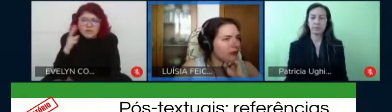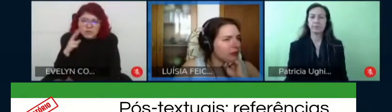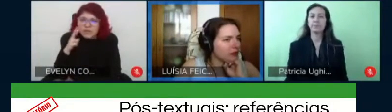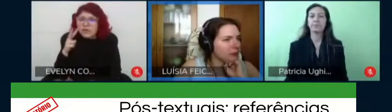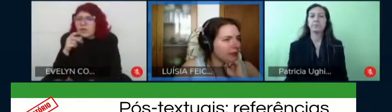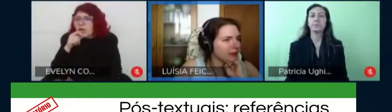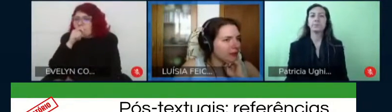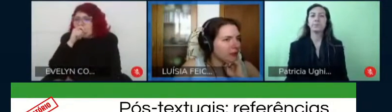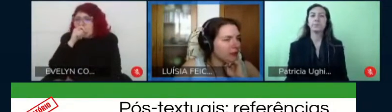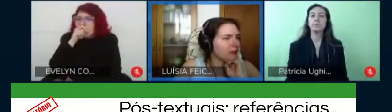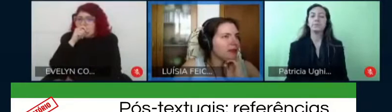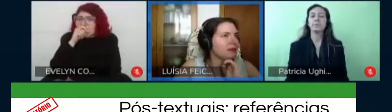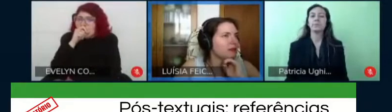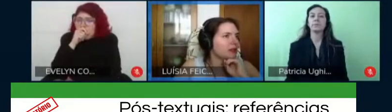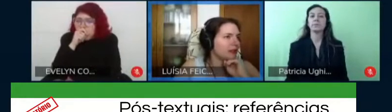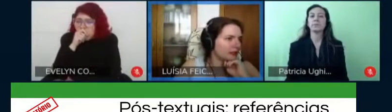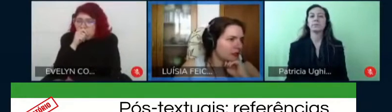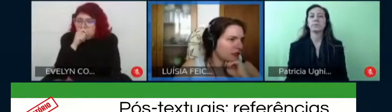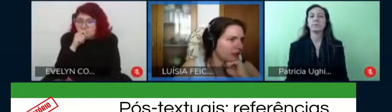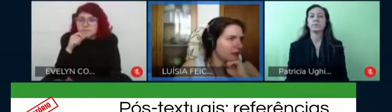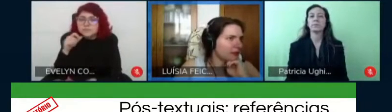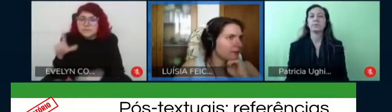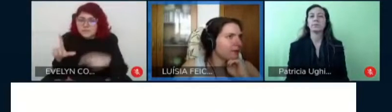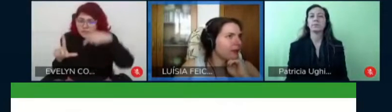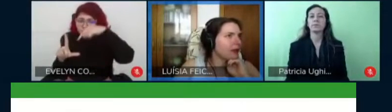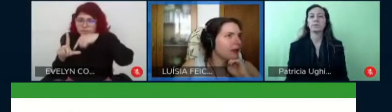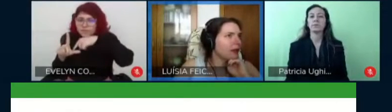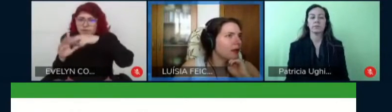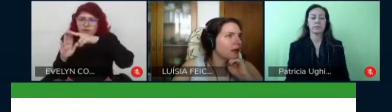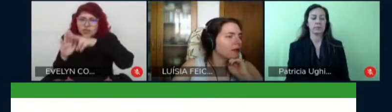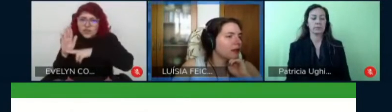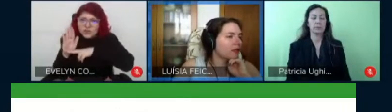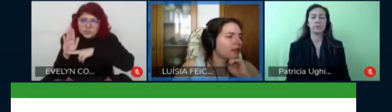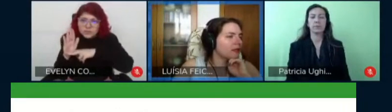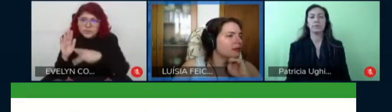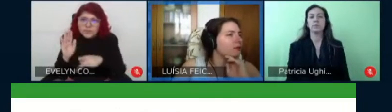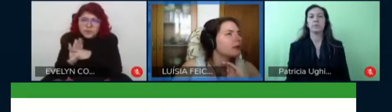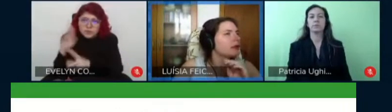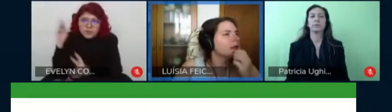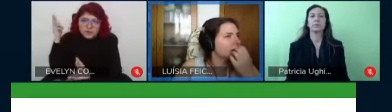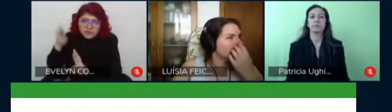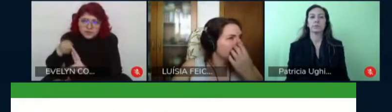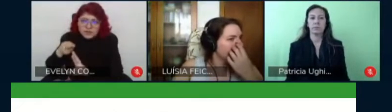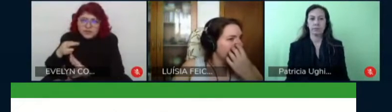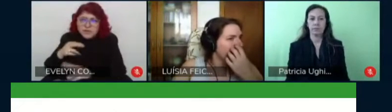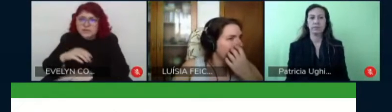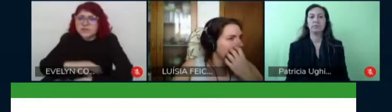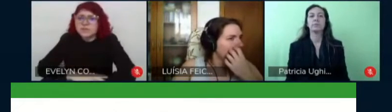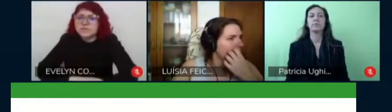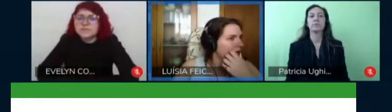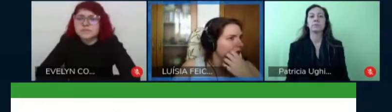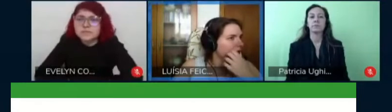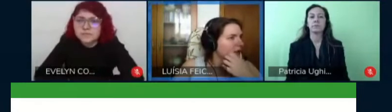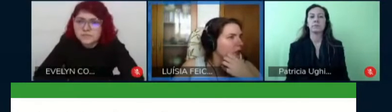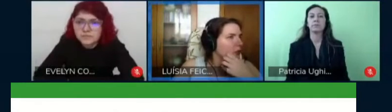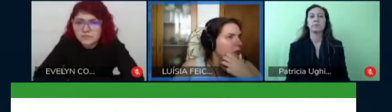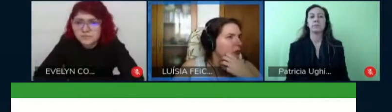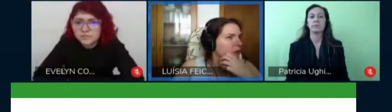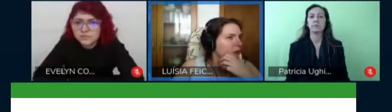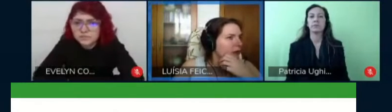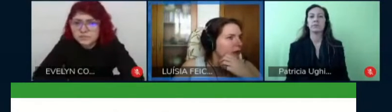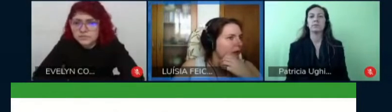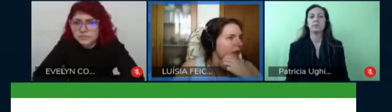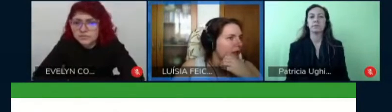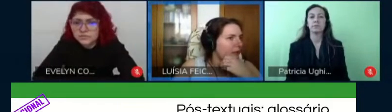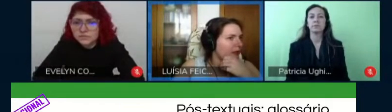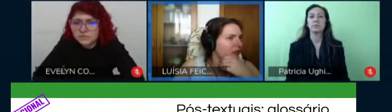é regida por essa norma específica da lista de referências. Né? Daí aqui é só